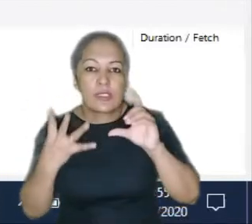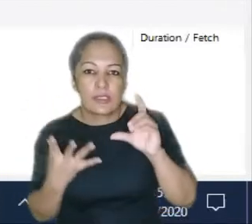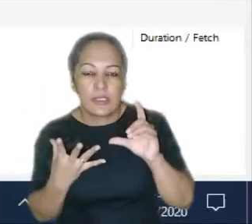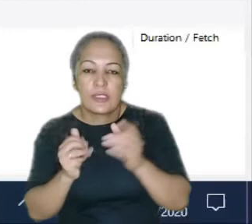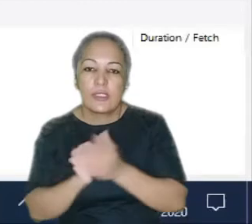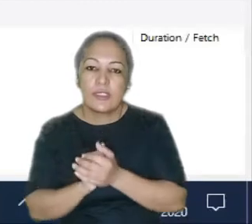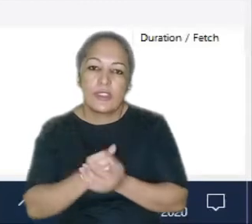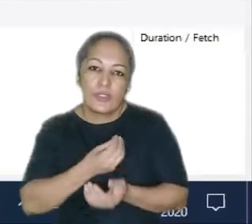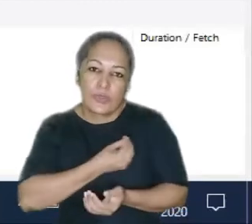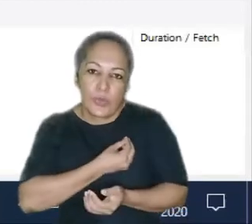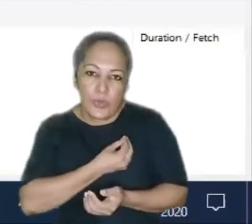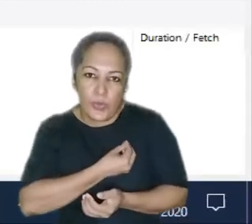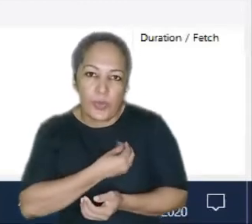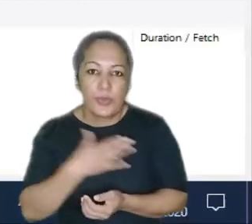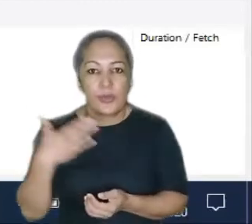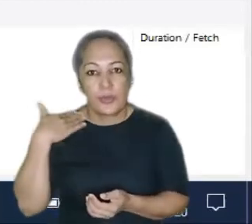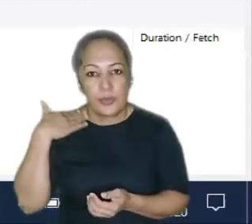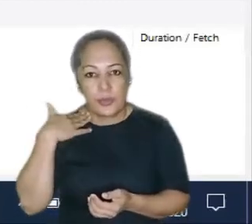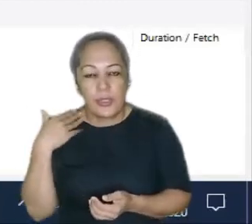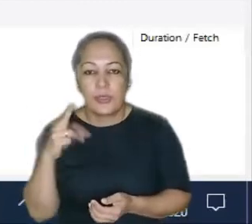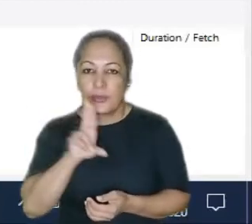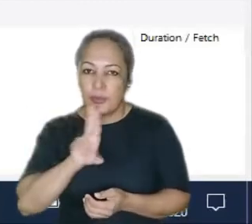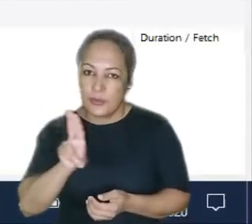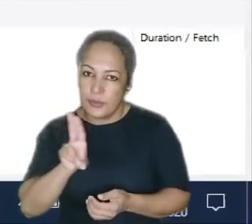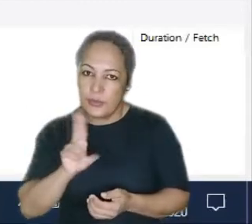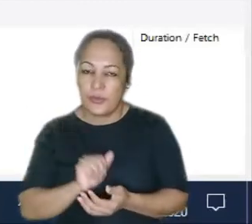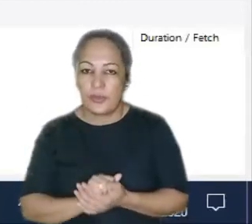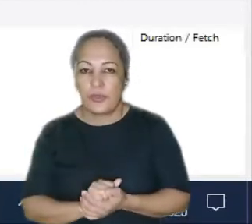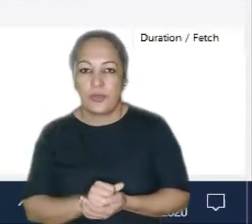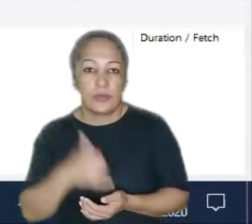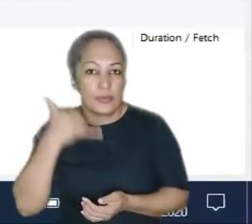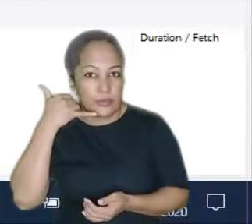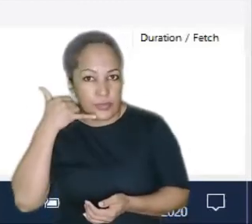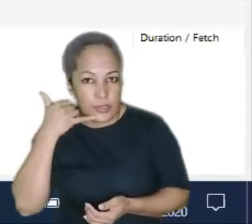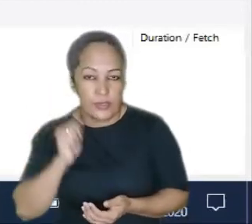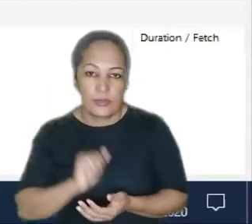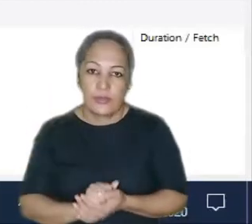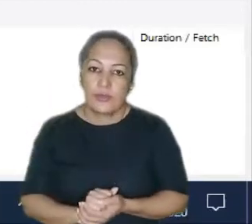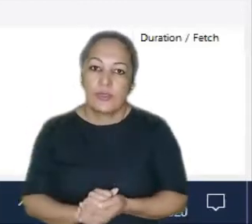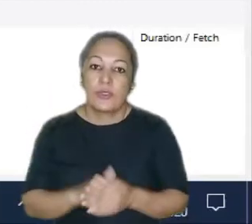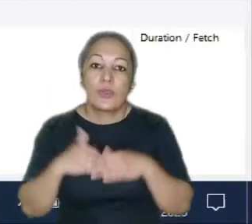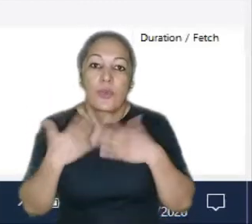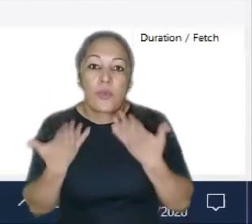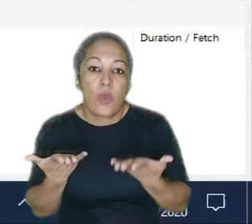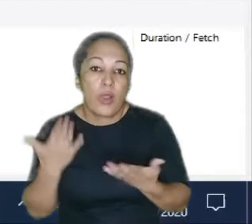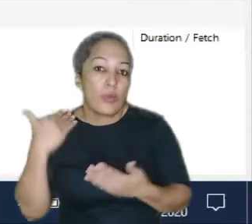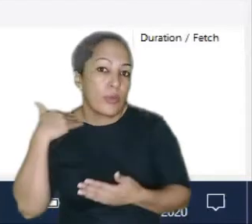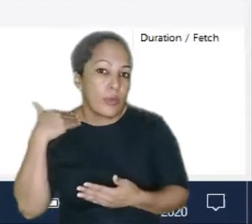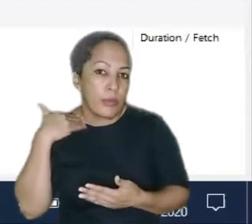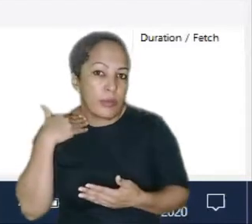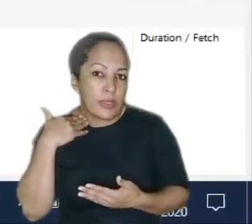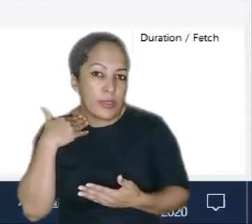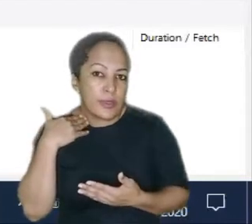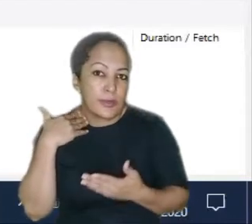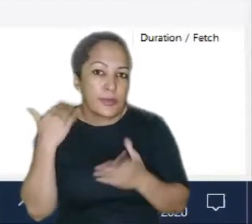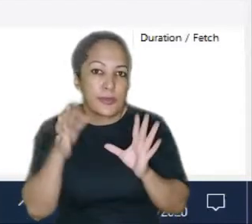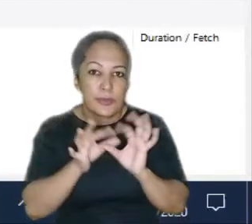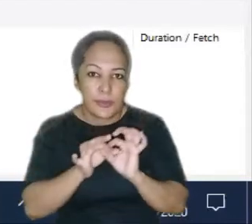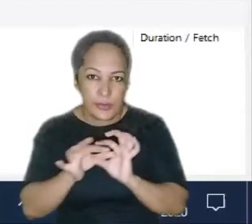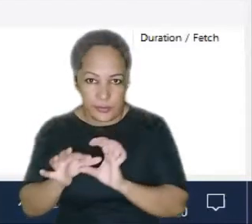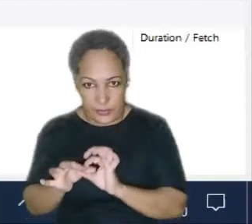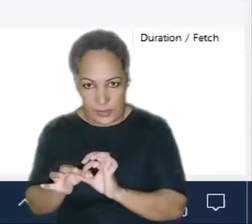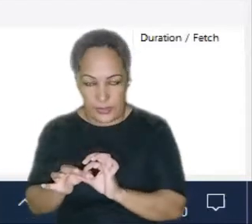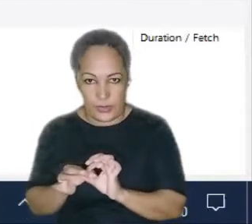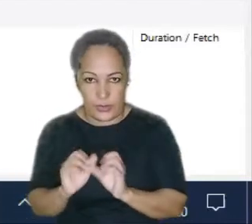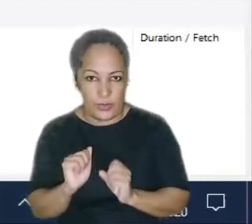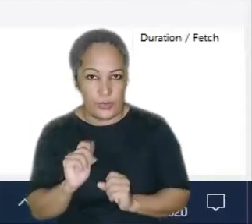agência, o nome dessa agência, o telefone e qual é o banco que ela está vinculada, tá bom? Só para vocês saberem, a gente vai